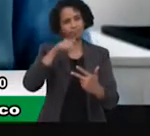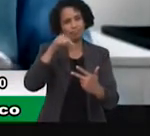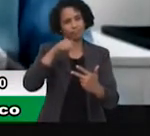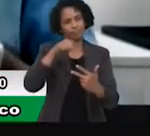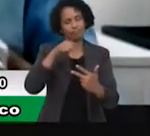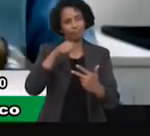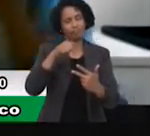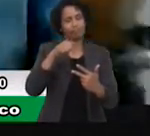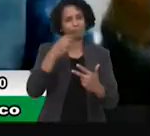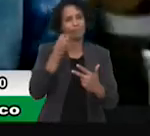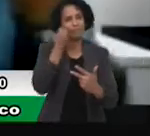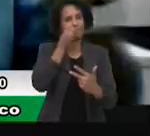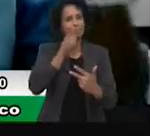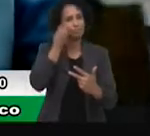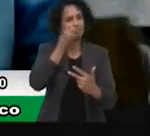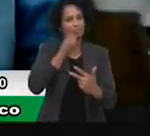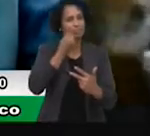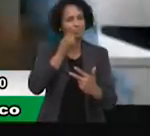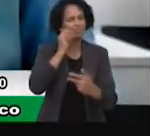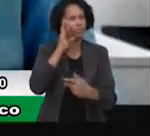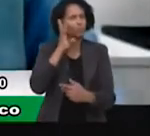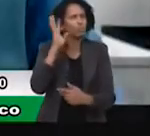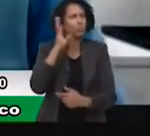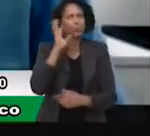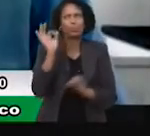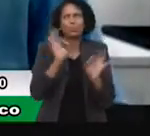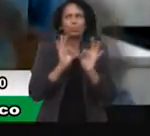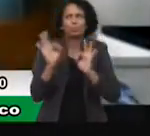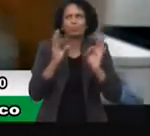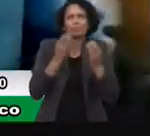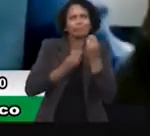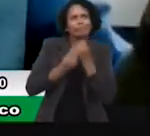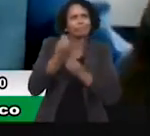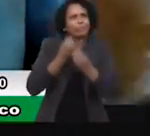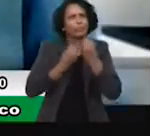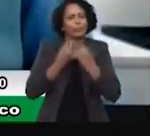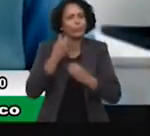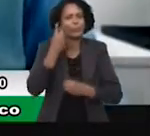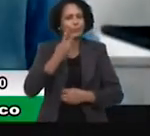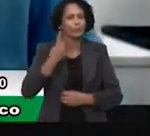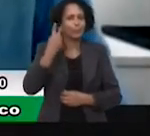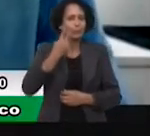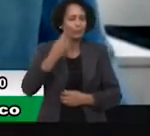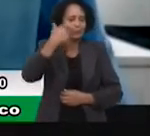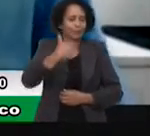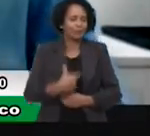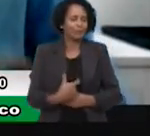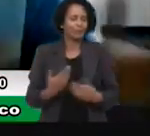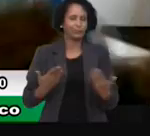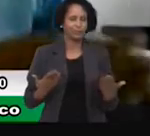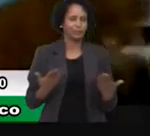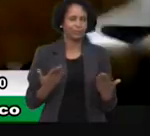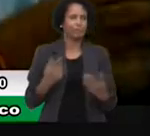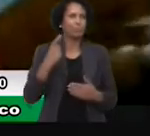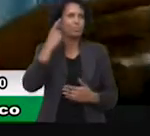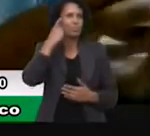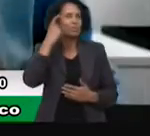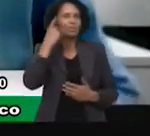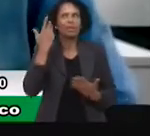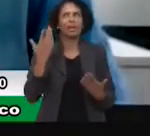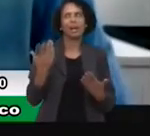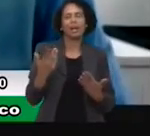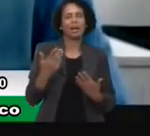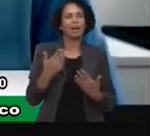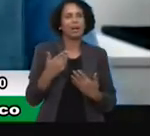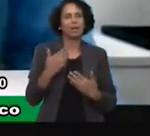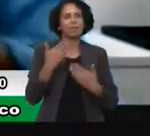vereador. Dentro da minha, do meu posicionamento, tentei fazer e achava que era o melhor